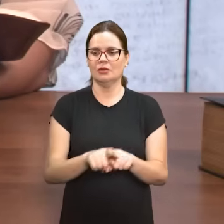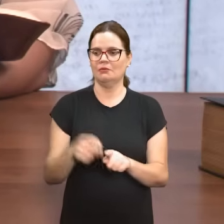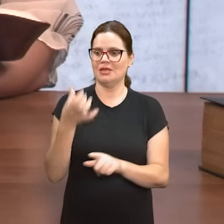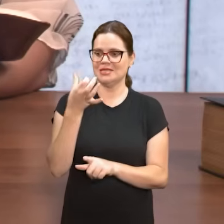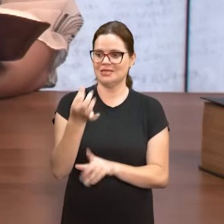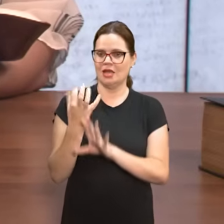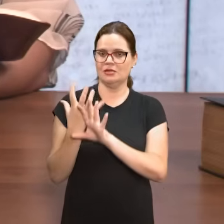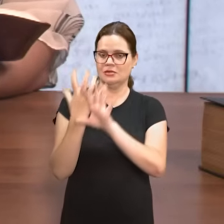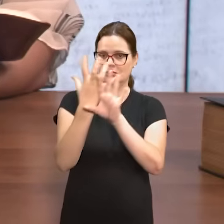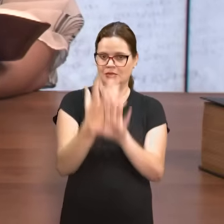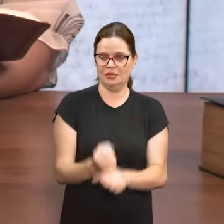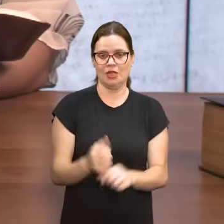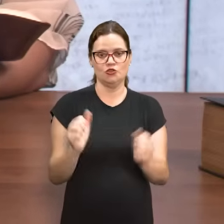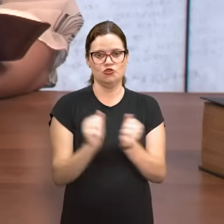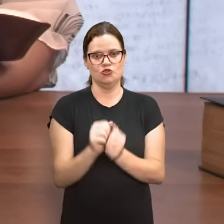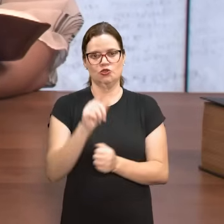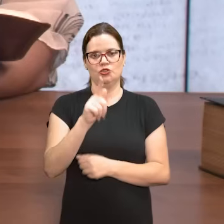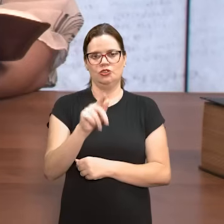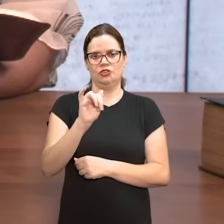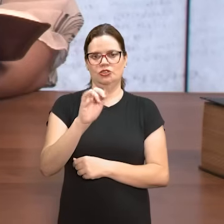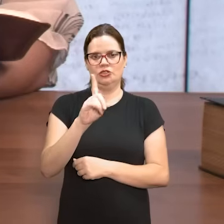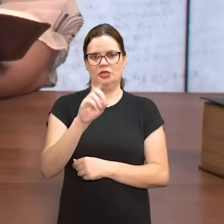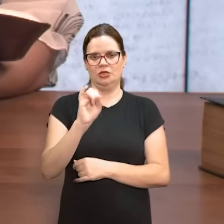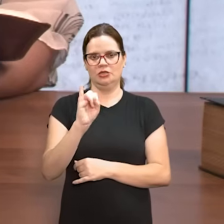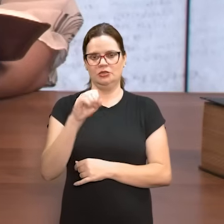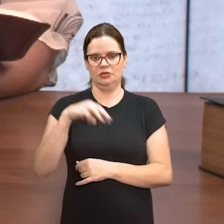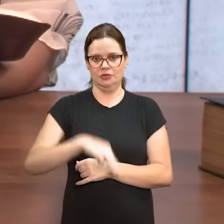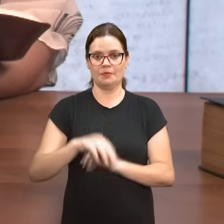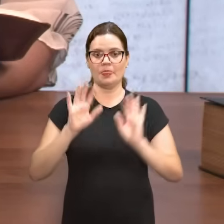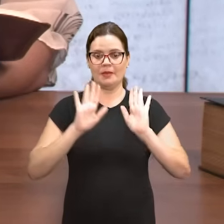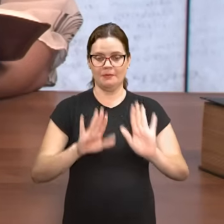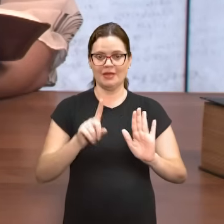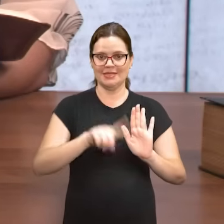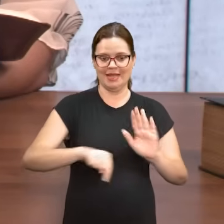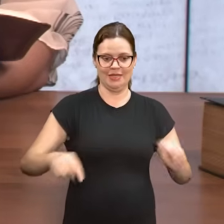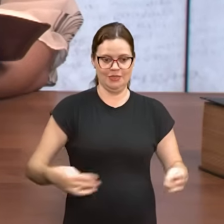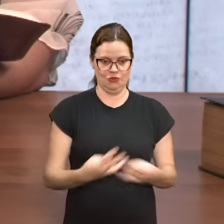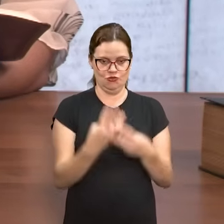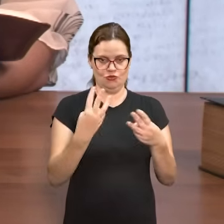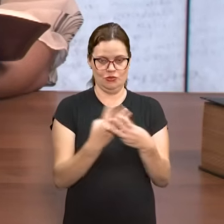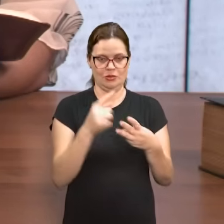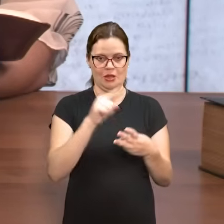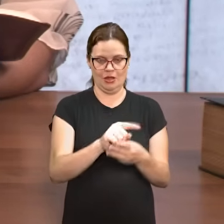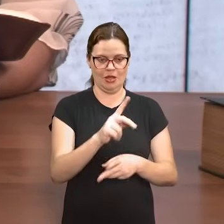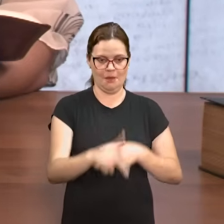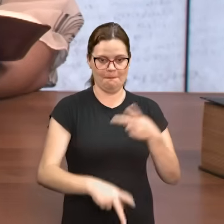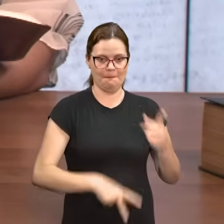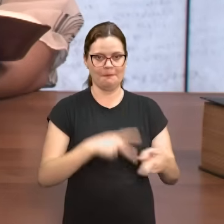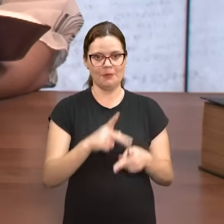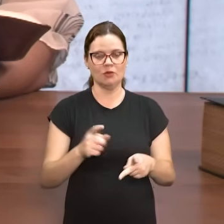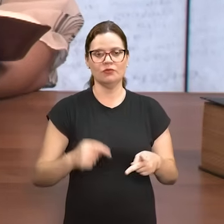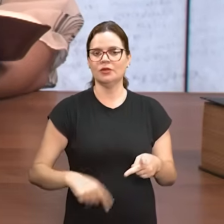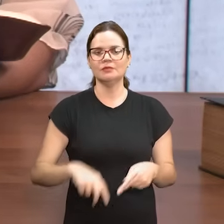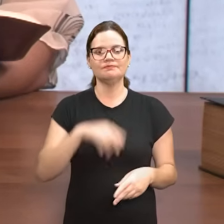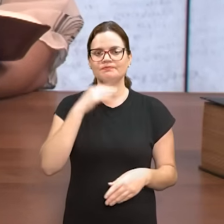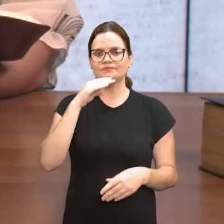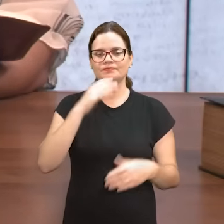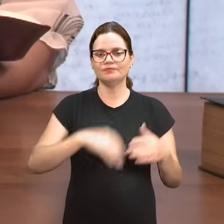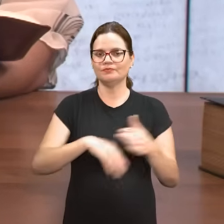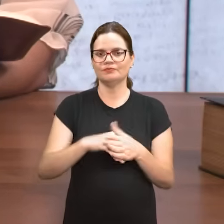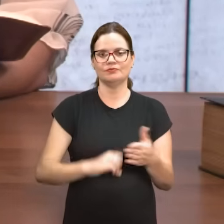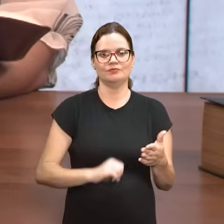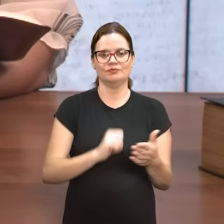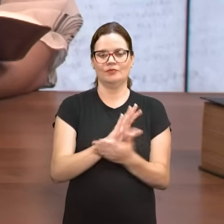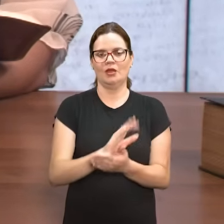suas aldeias. Não puderam, porém, os filhos de Judá expelir os jebuseus que